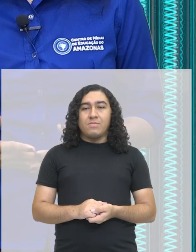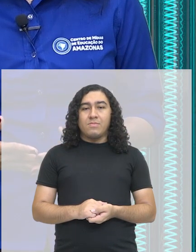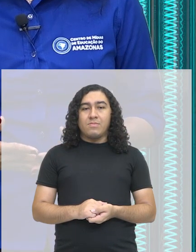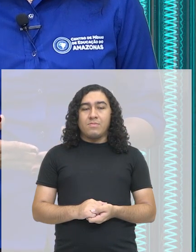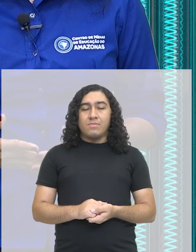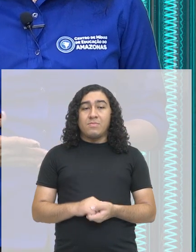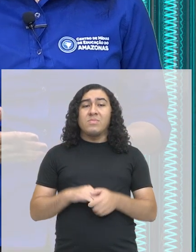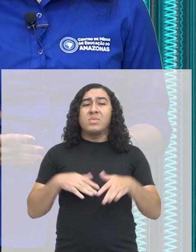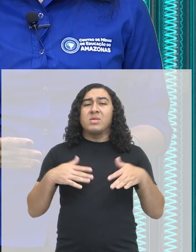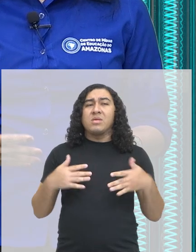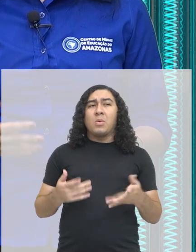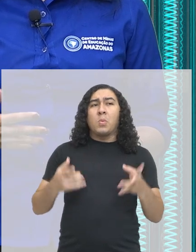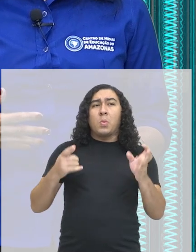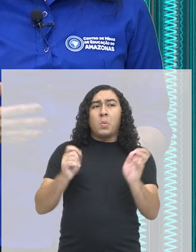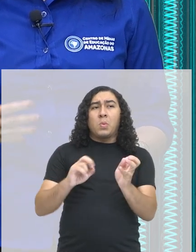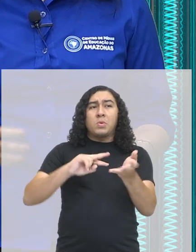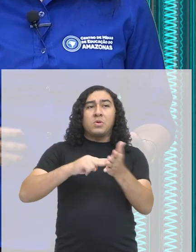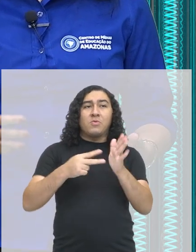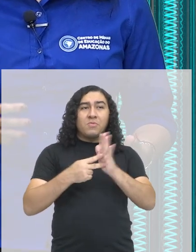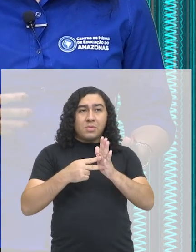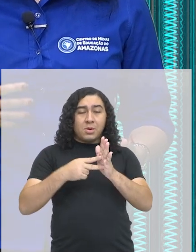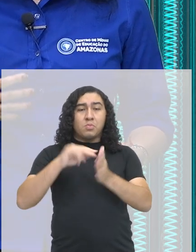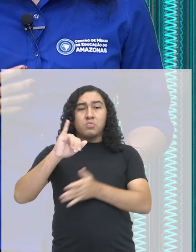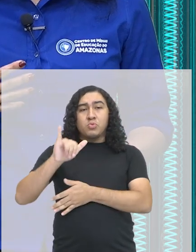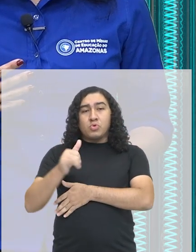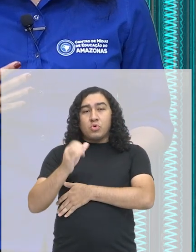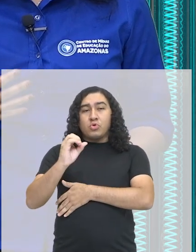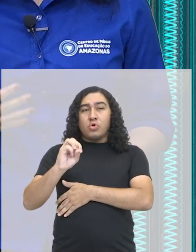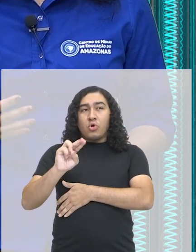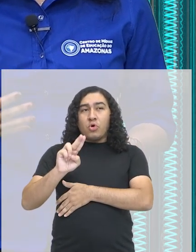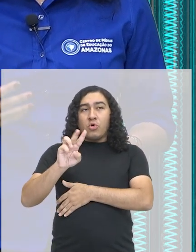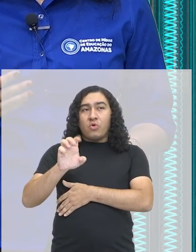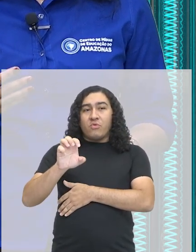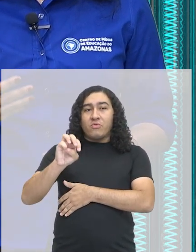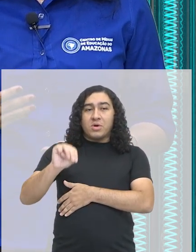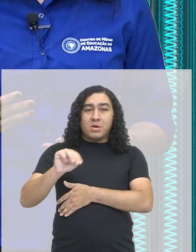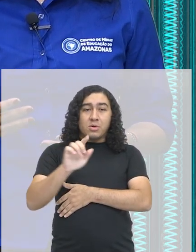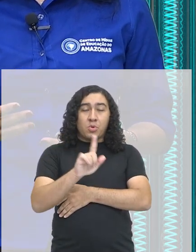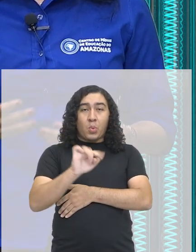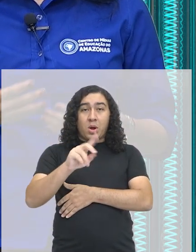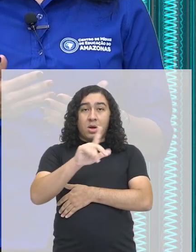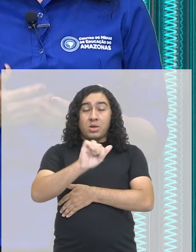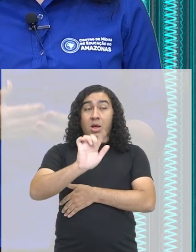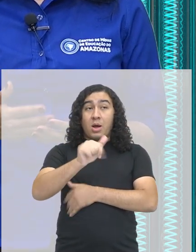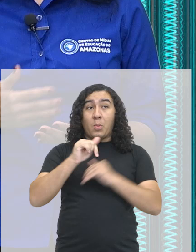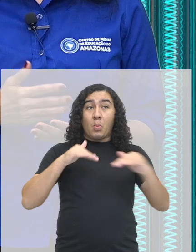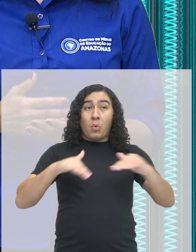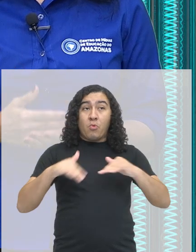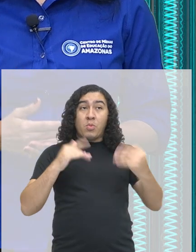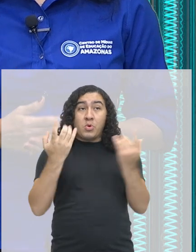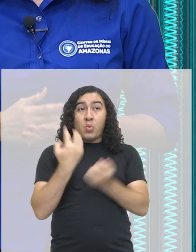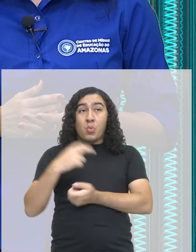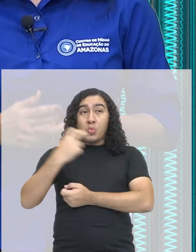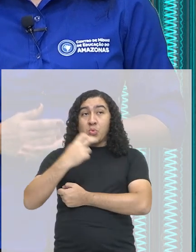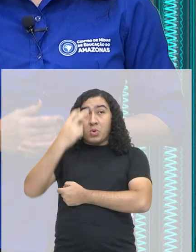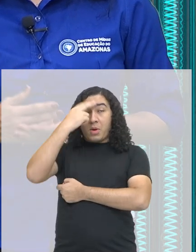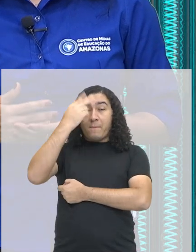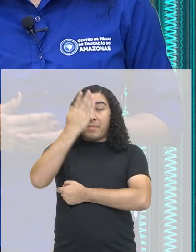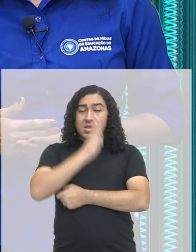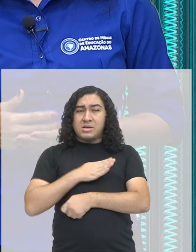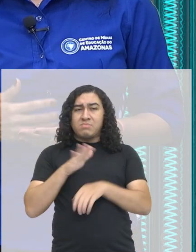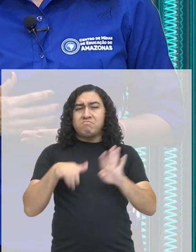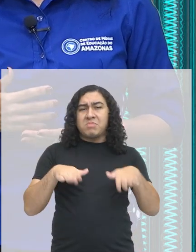Jovem Guarda? Ela foi um movimento cultural brasileiro em meados da década de